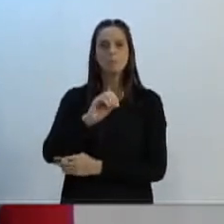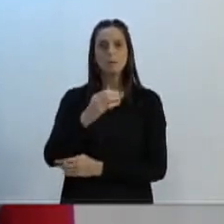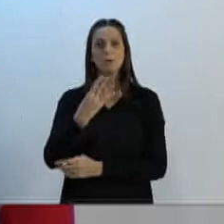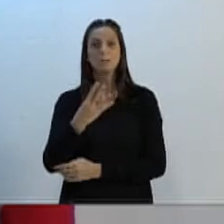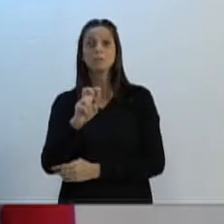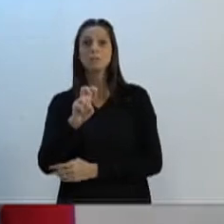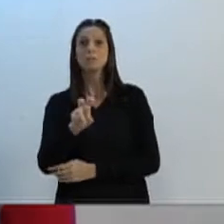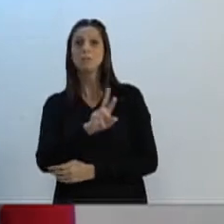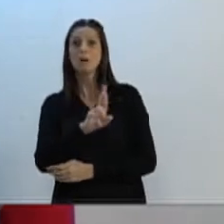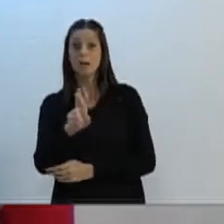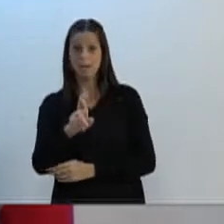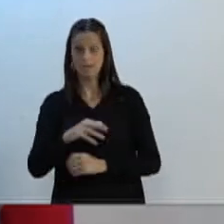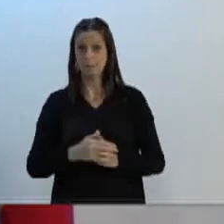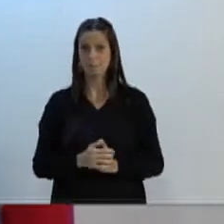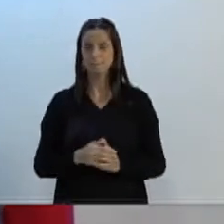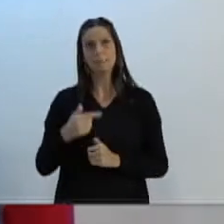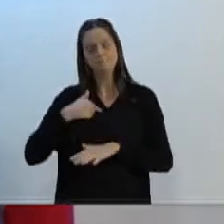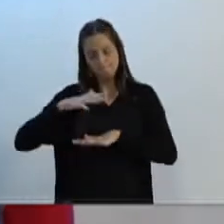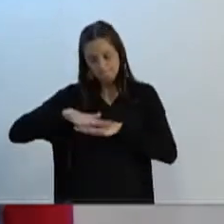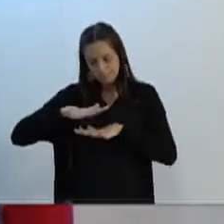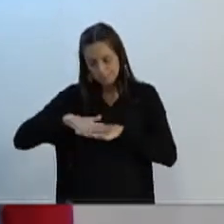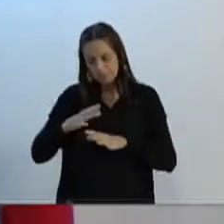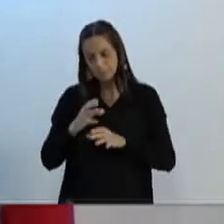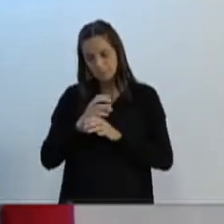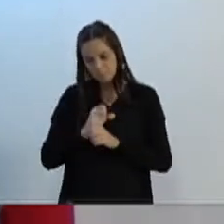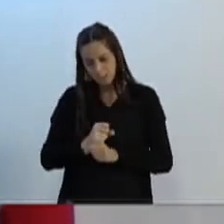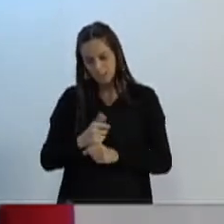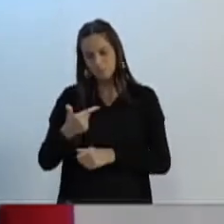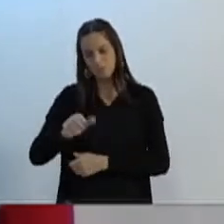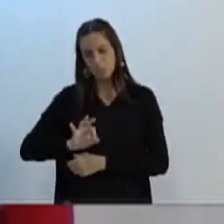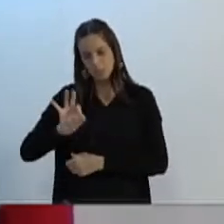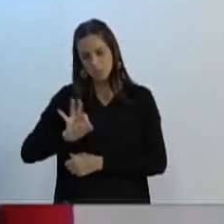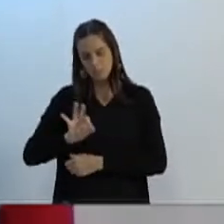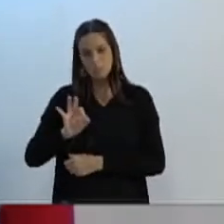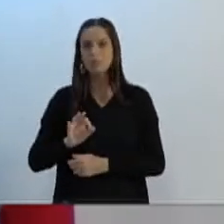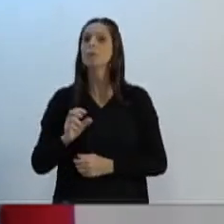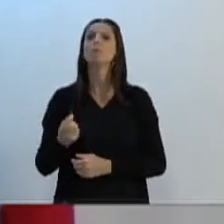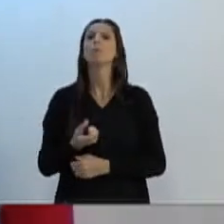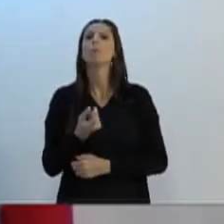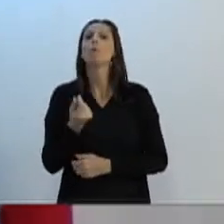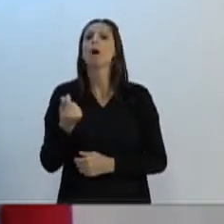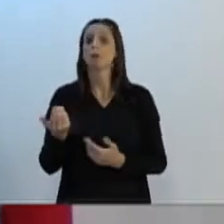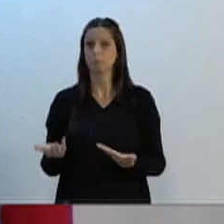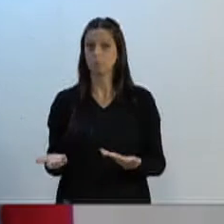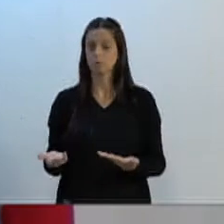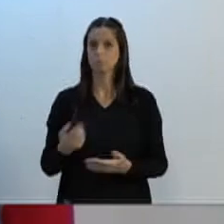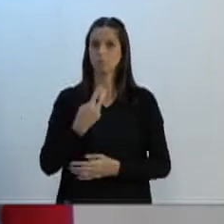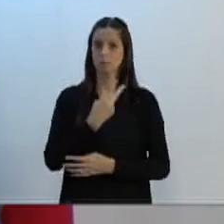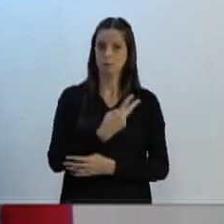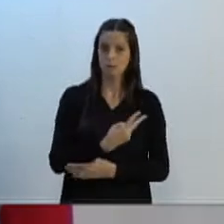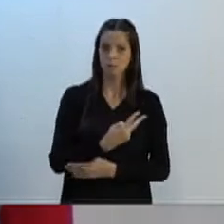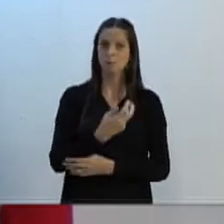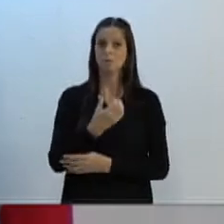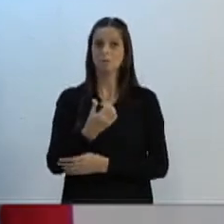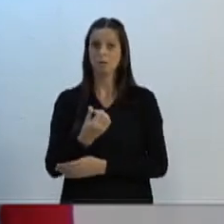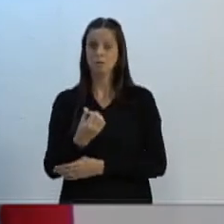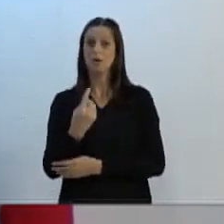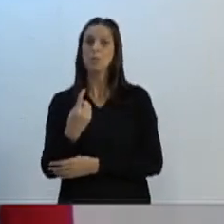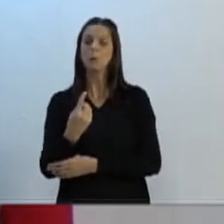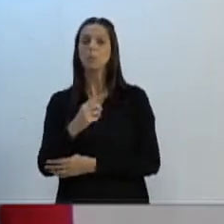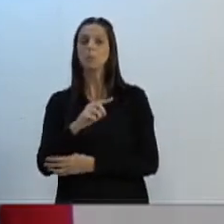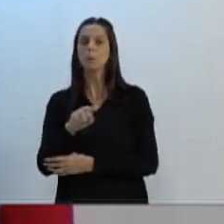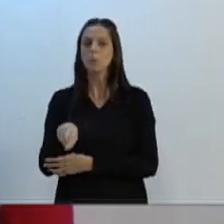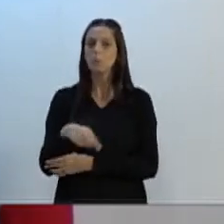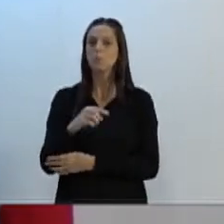1.045. Fazendo a conta da matemática básica, 25%, isso dá R$ 261,00 e alguns